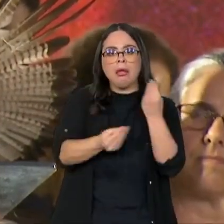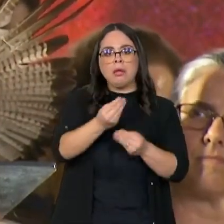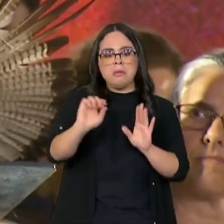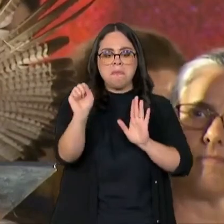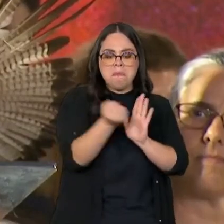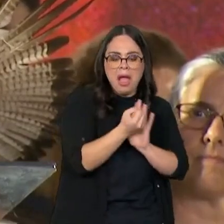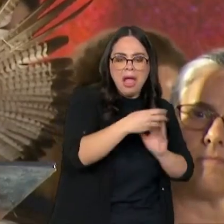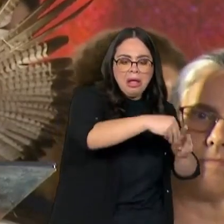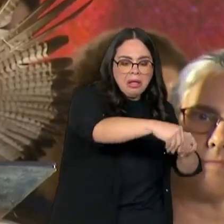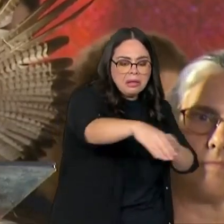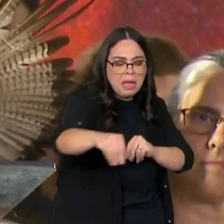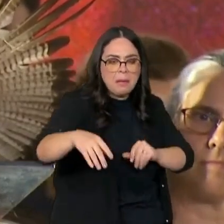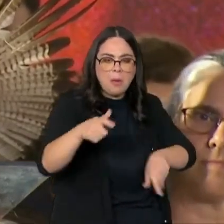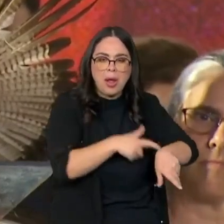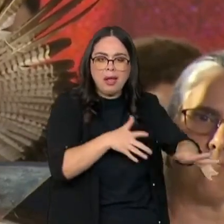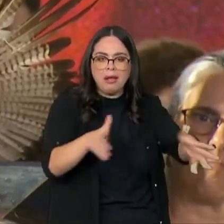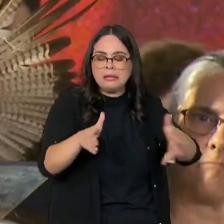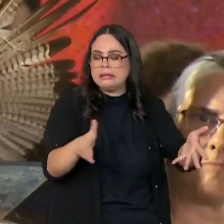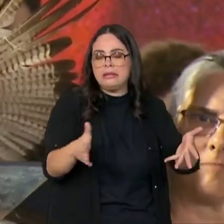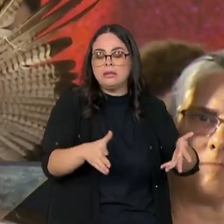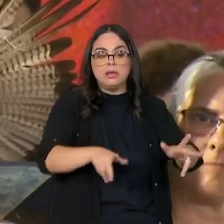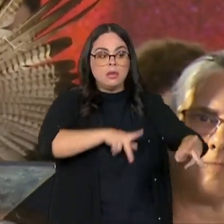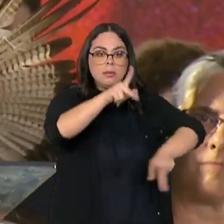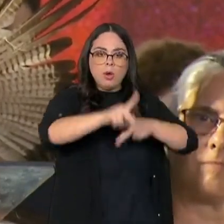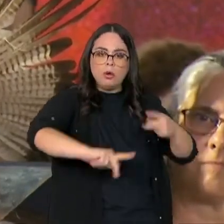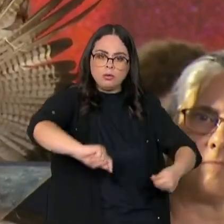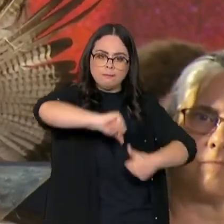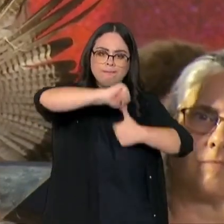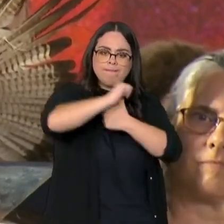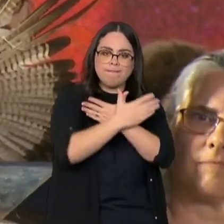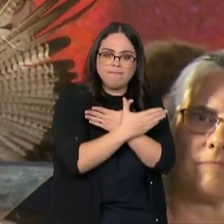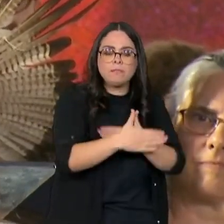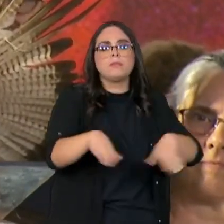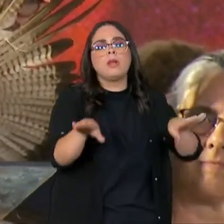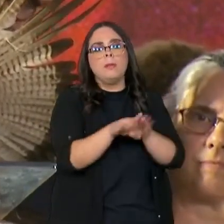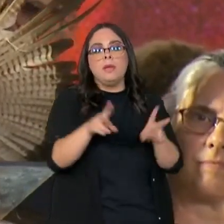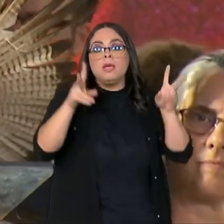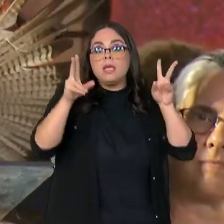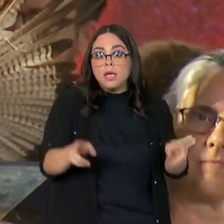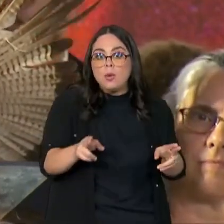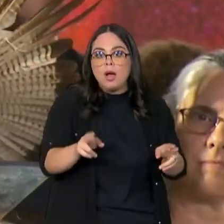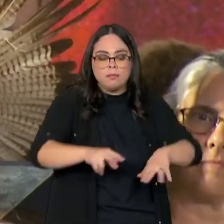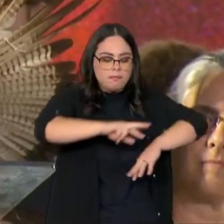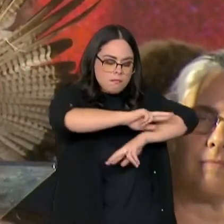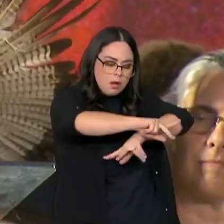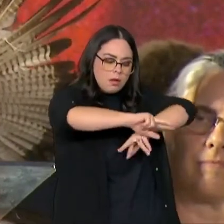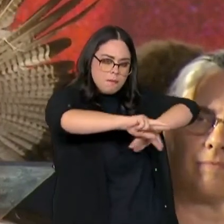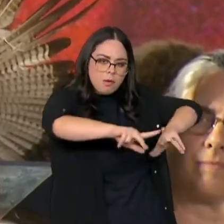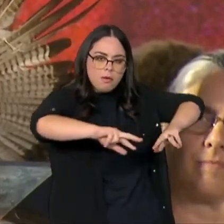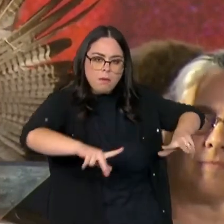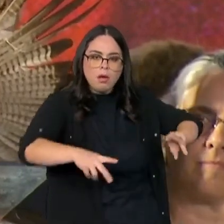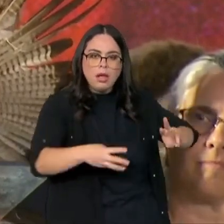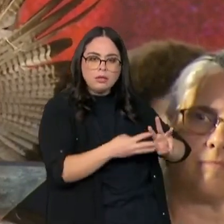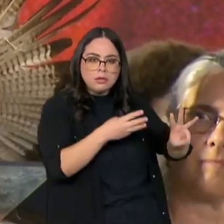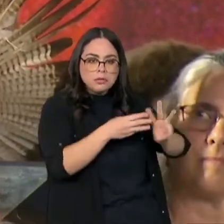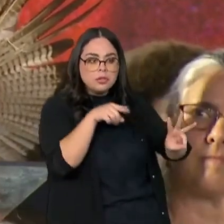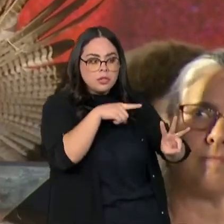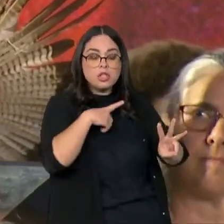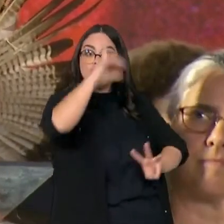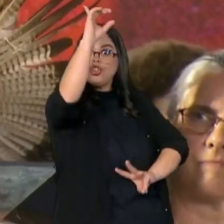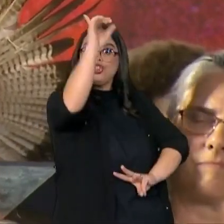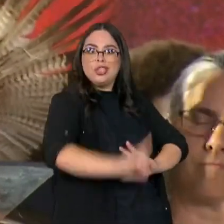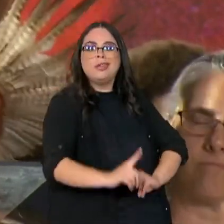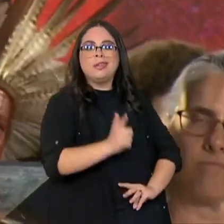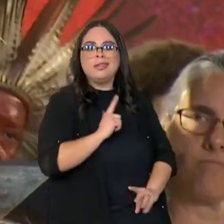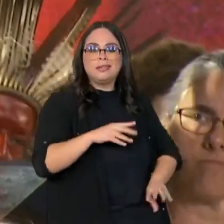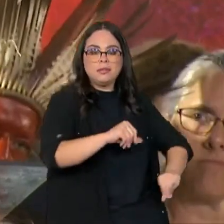temporal. O povo tupinambá, da mesma forma que as demais etnias indígenas, tem direito ao seu